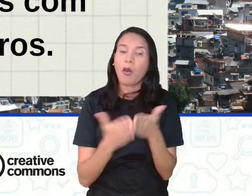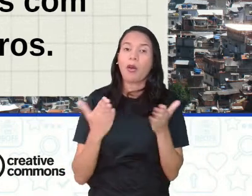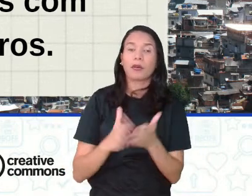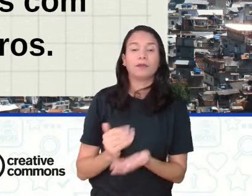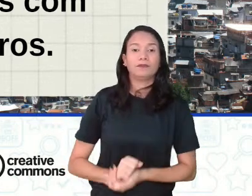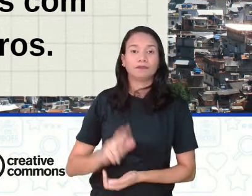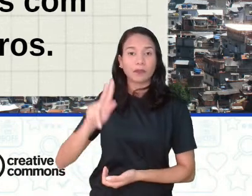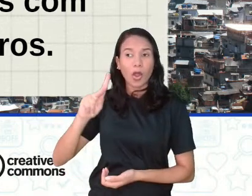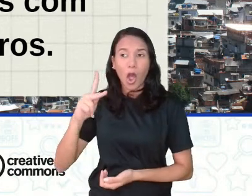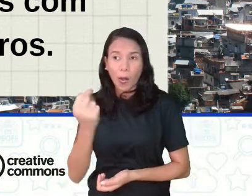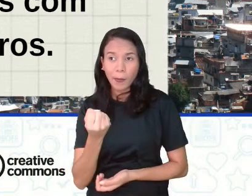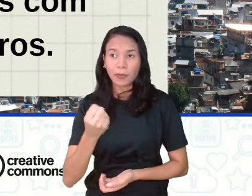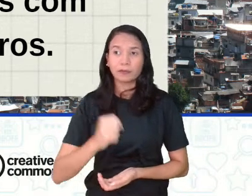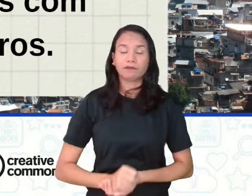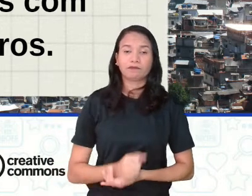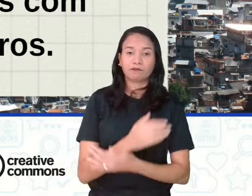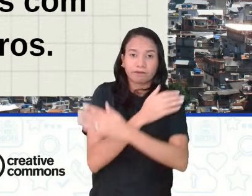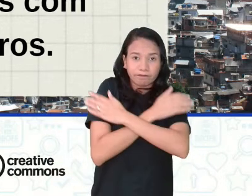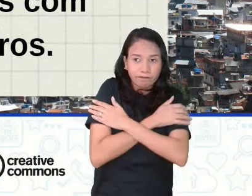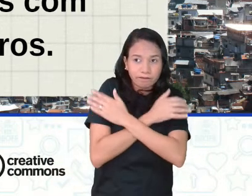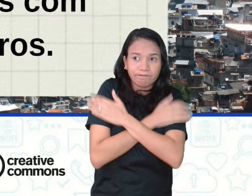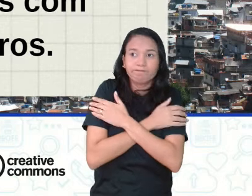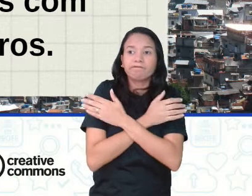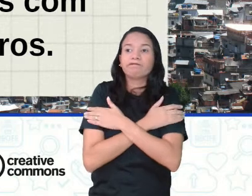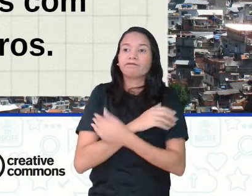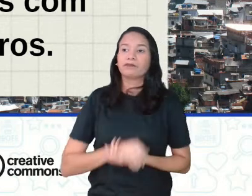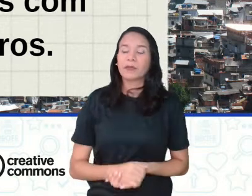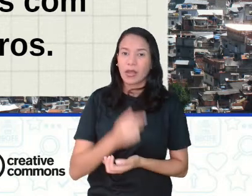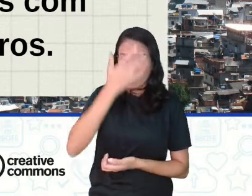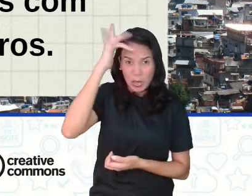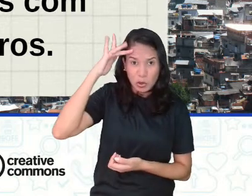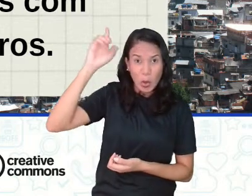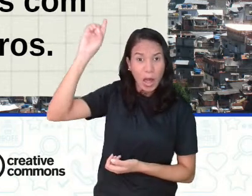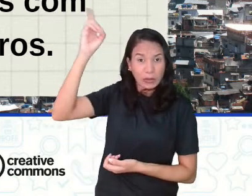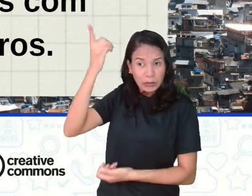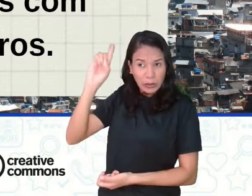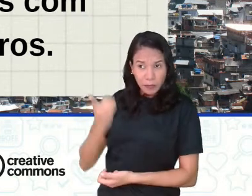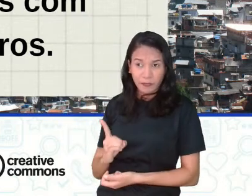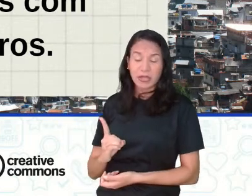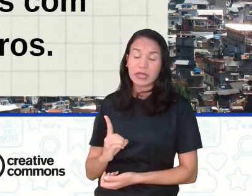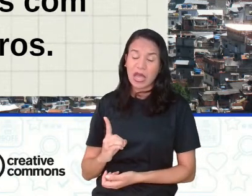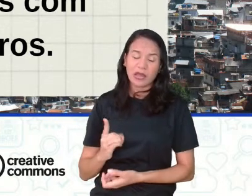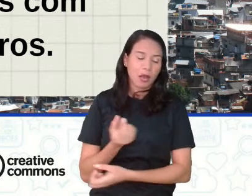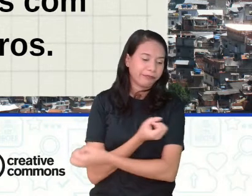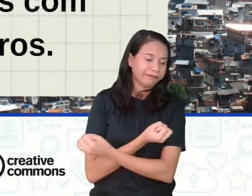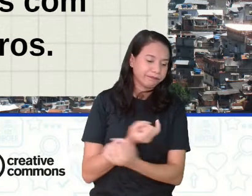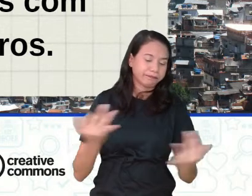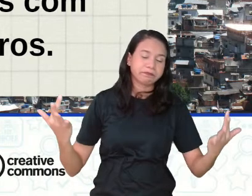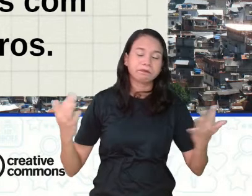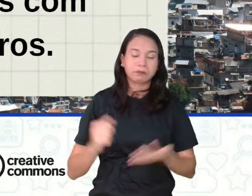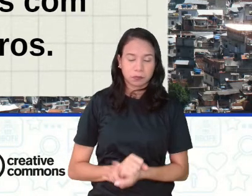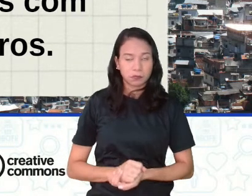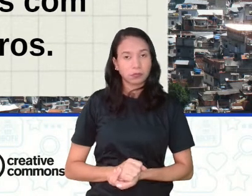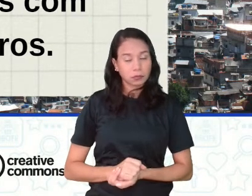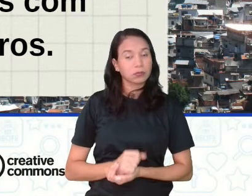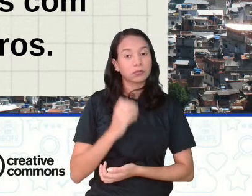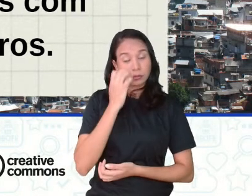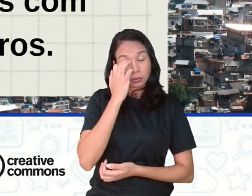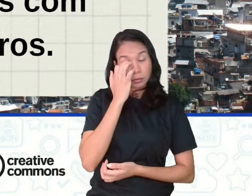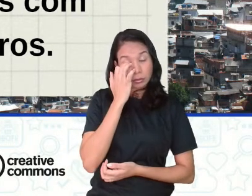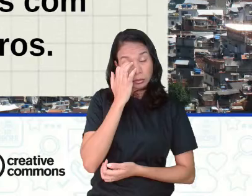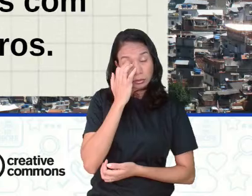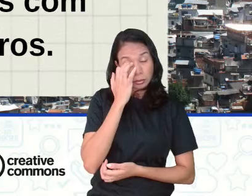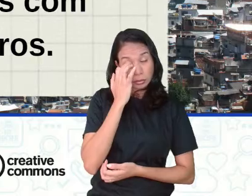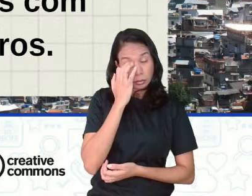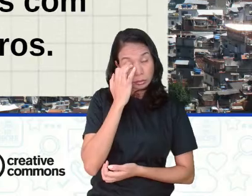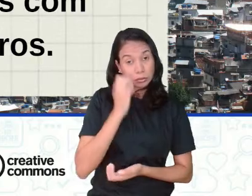pobres, homossexuais, desempregados, pessoas com deficiência, entre